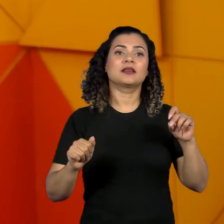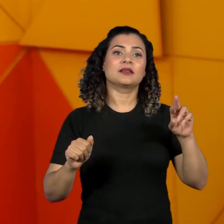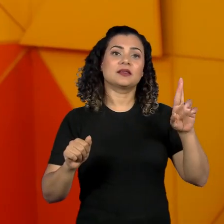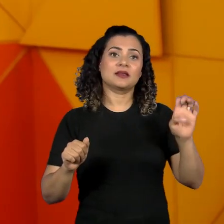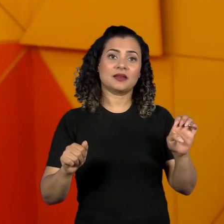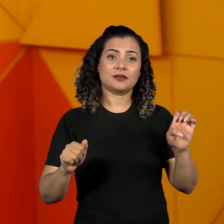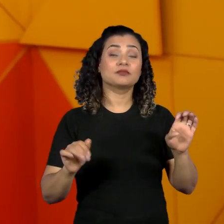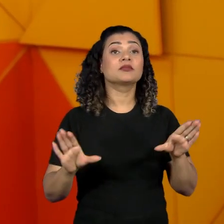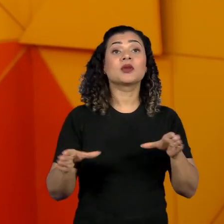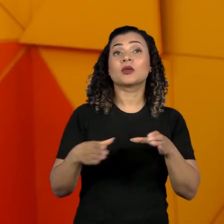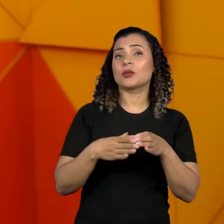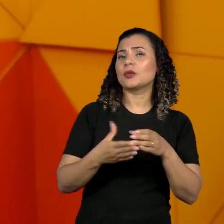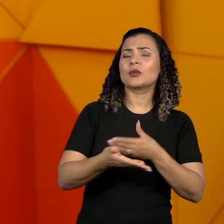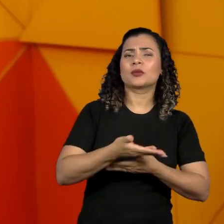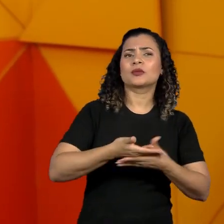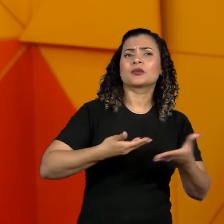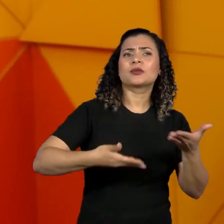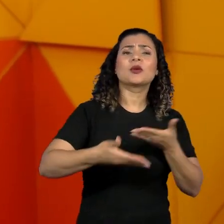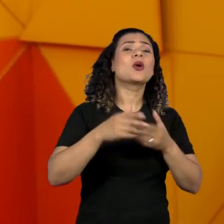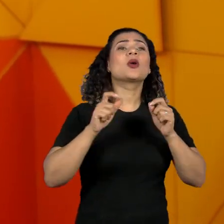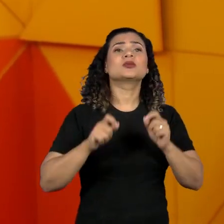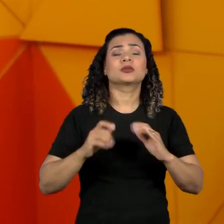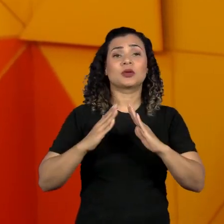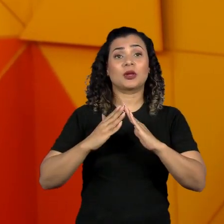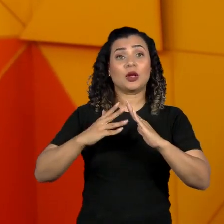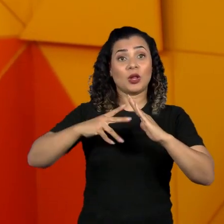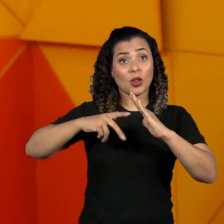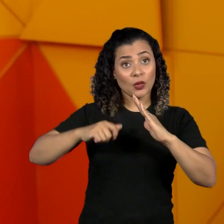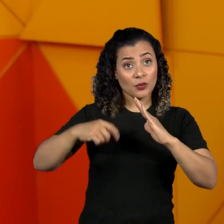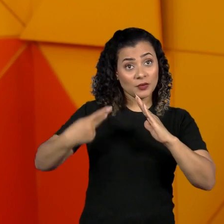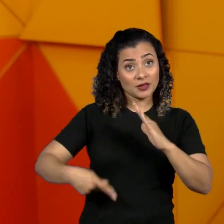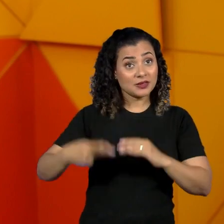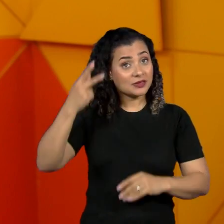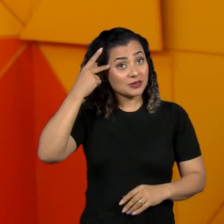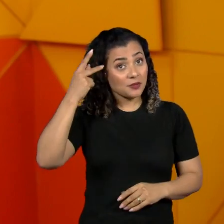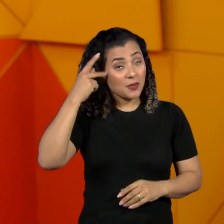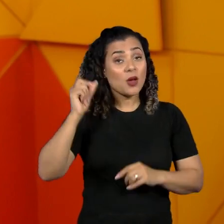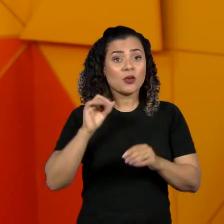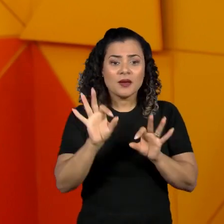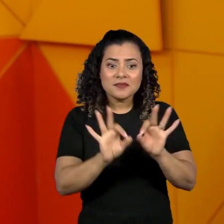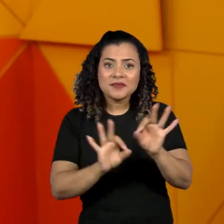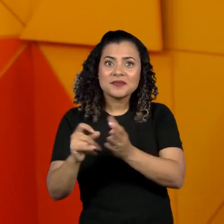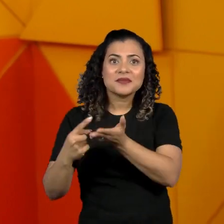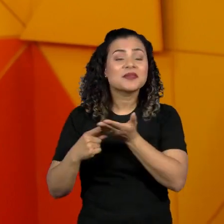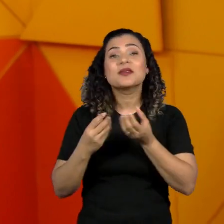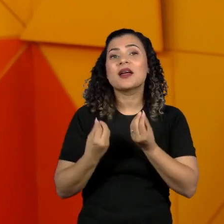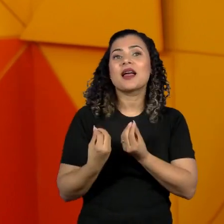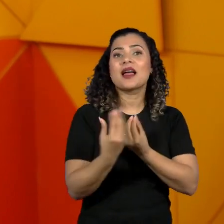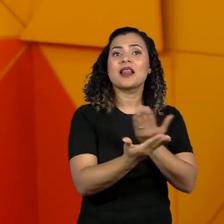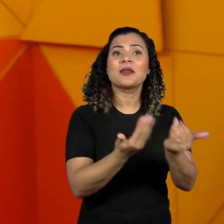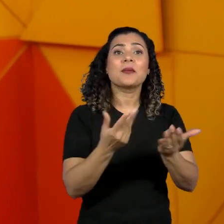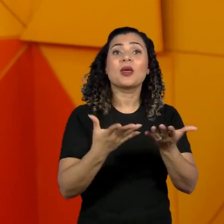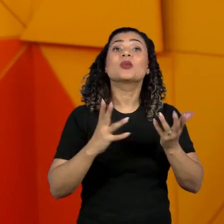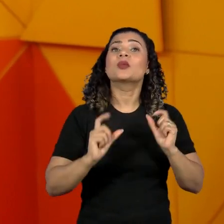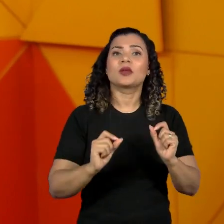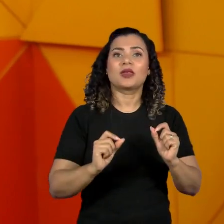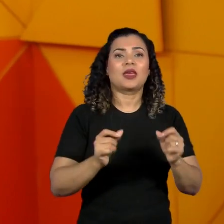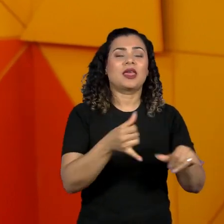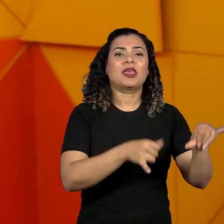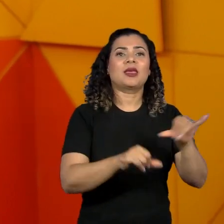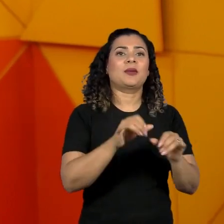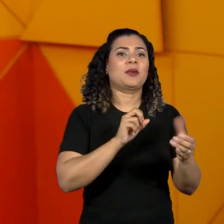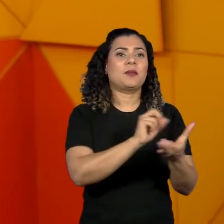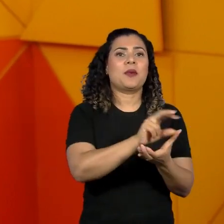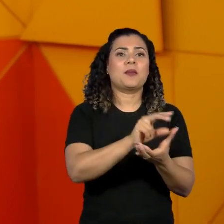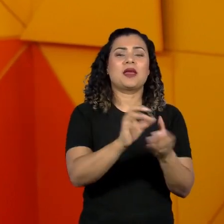Uma cooperativa de quilombos do Vale do Ribeira, em São Paulo, se mobiliza para oferecer alimentos sem agrotóxicos para a população